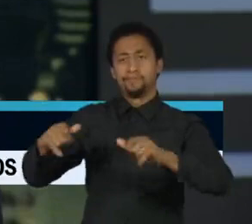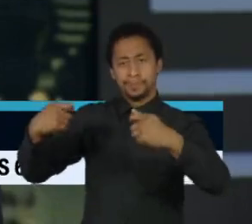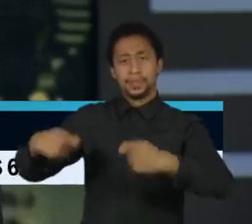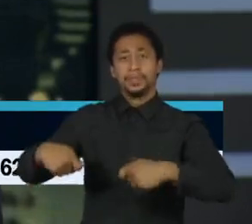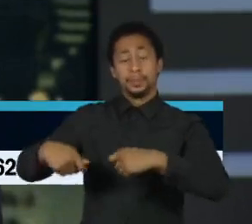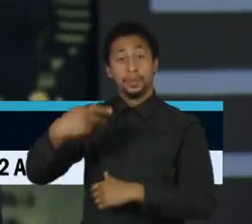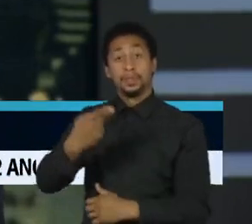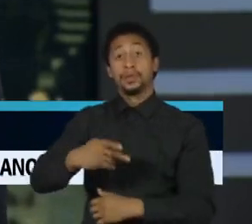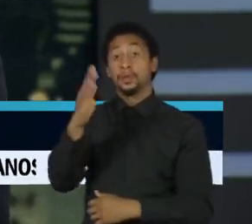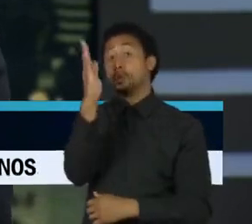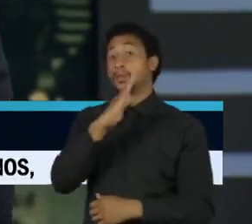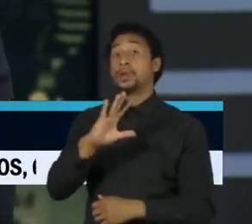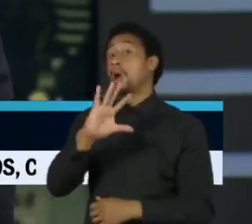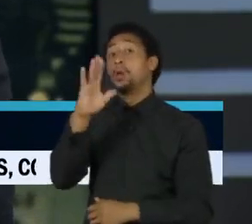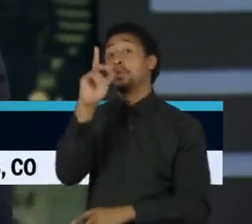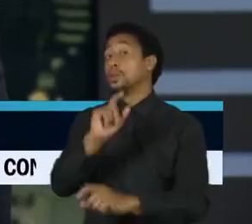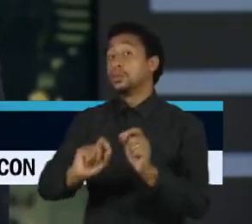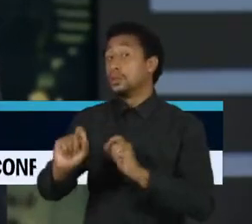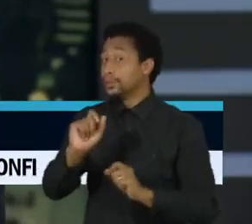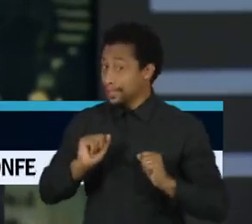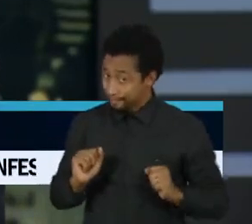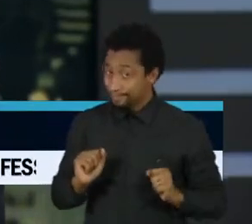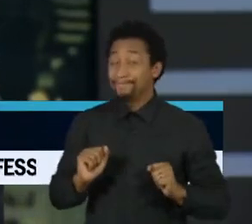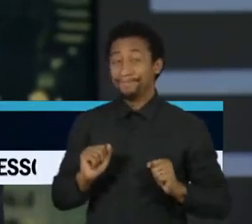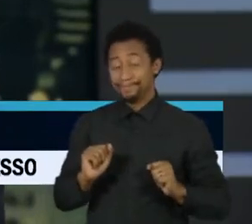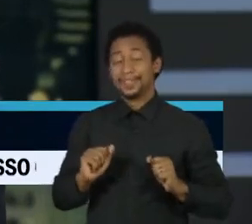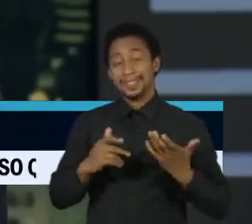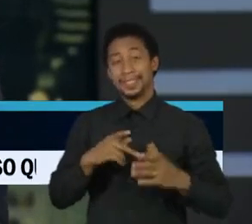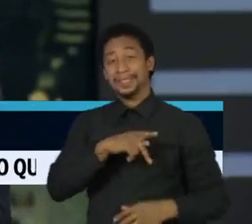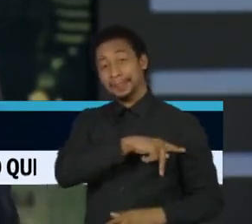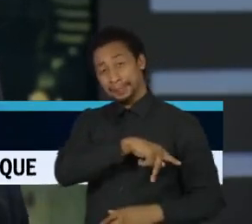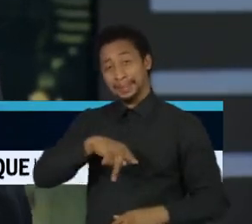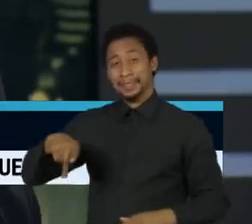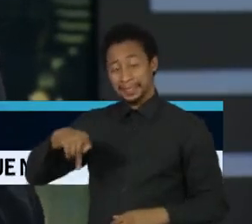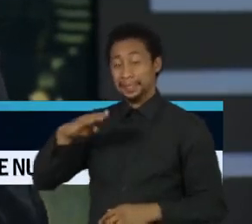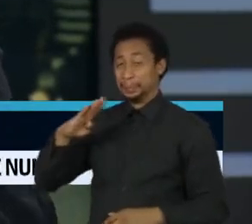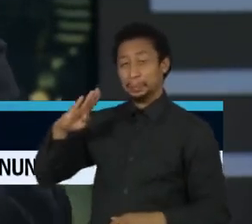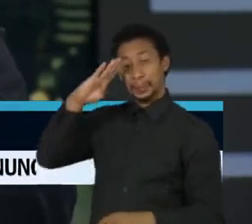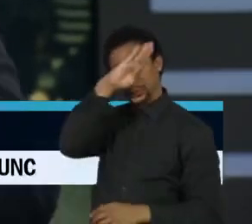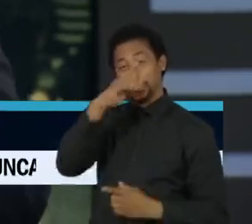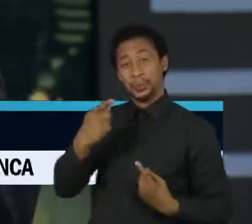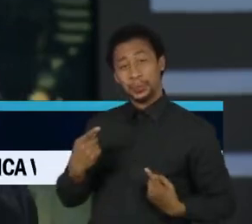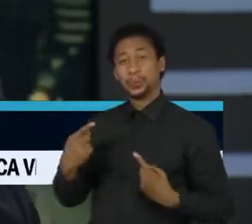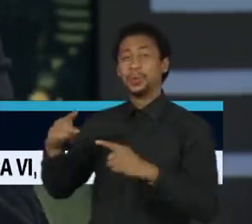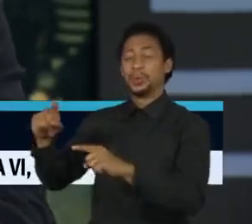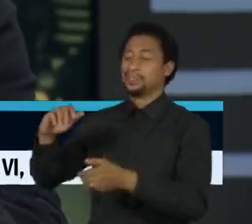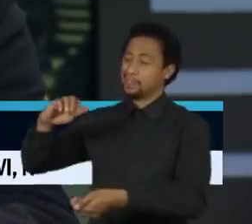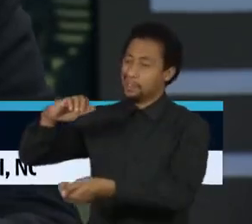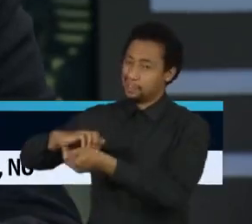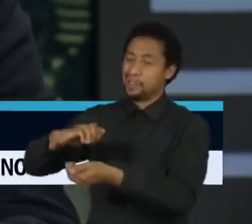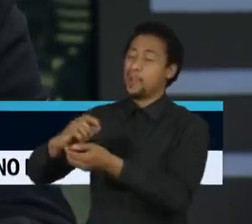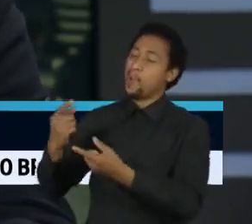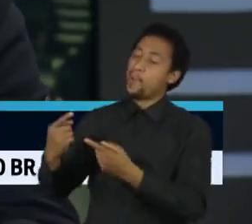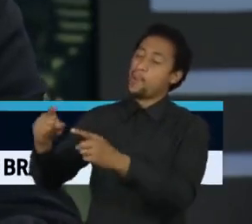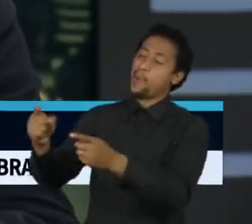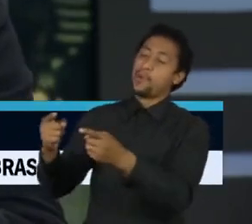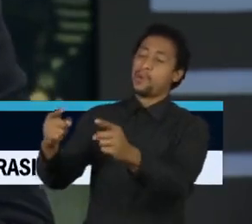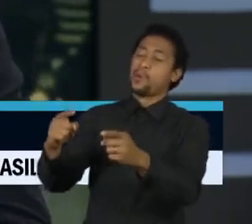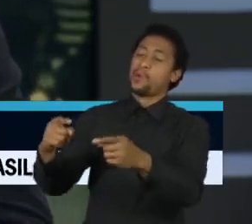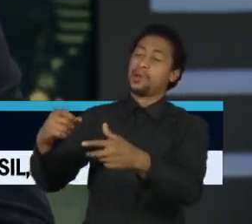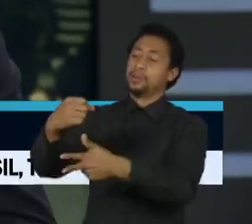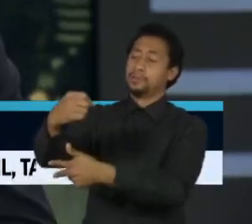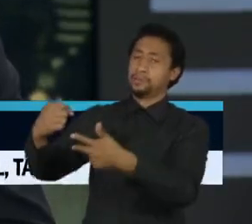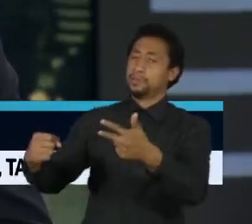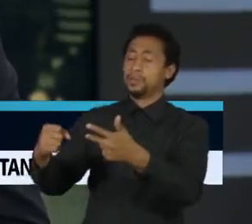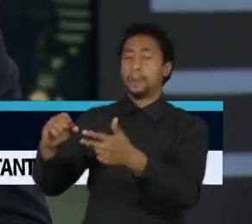a é um ataque deliberado por Fátima do presidente As instituições em especial àquelas instituições